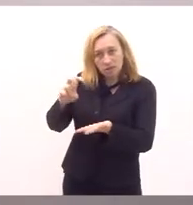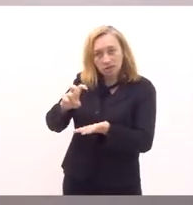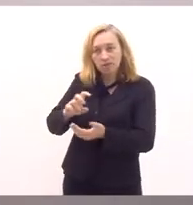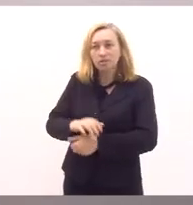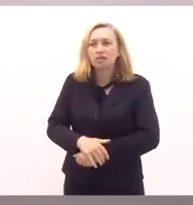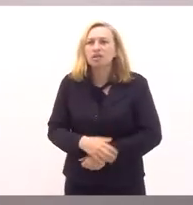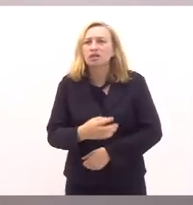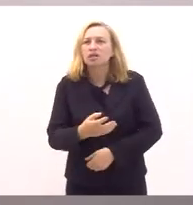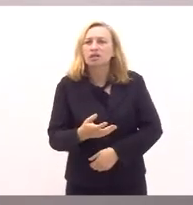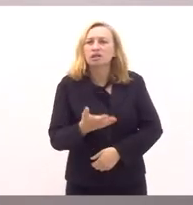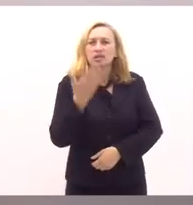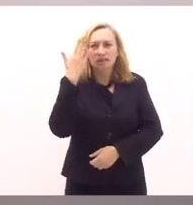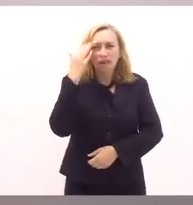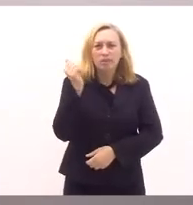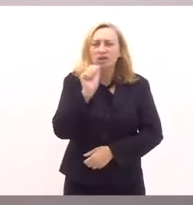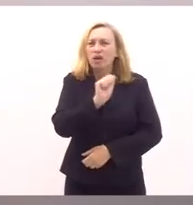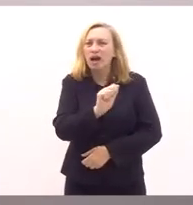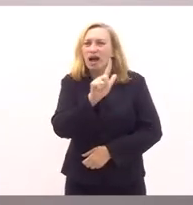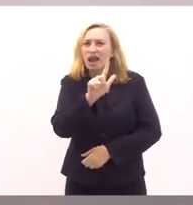Gostaria de saber se o